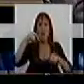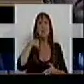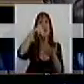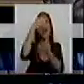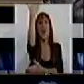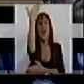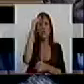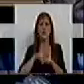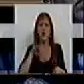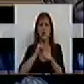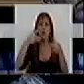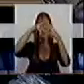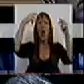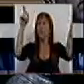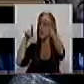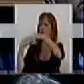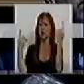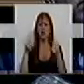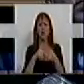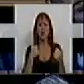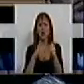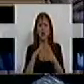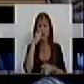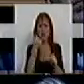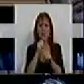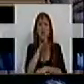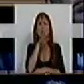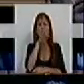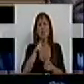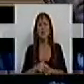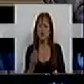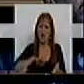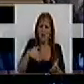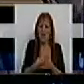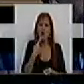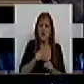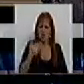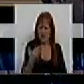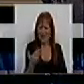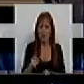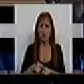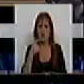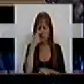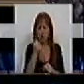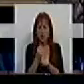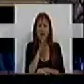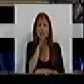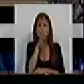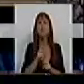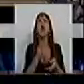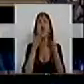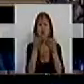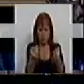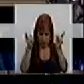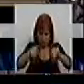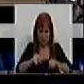presente, e dos restantes autarcas e de todos os ferroviários. A reposição destes direitos dos ferroviários